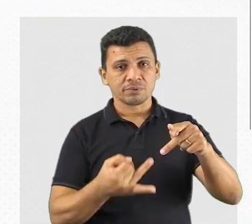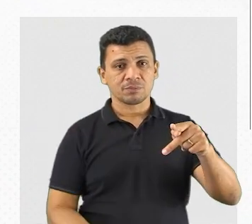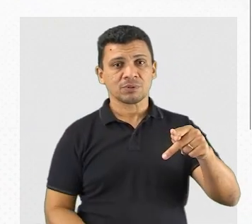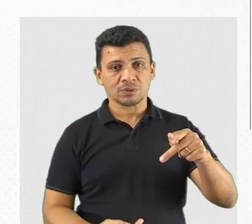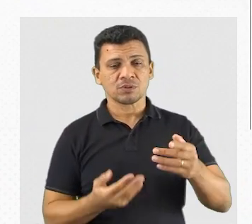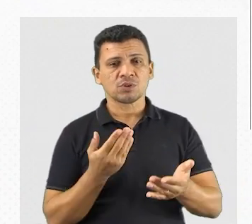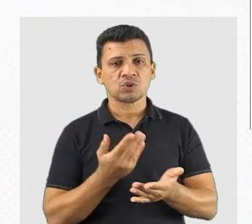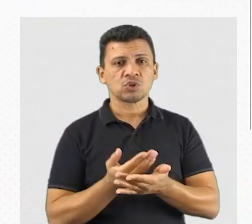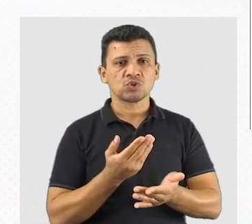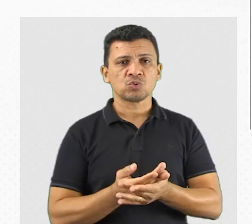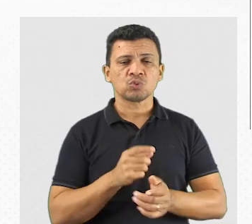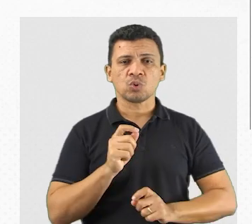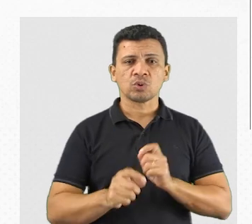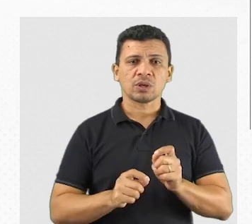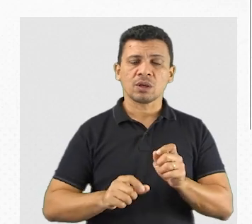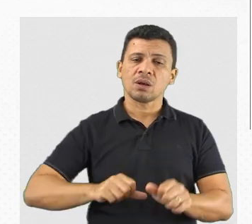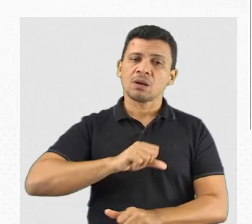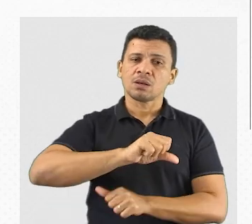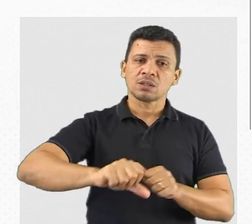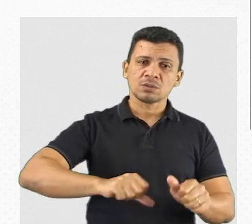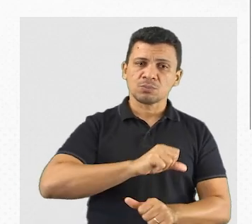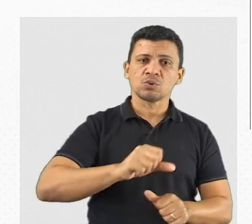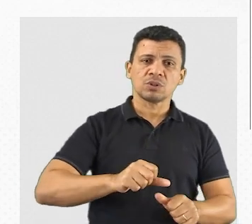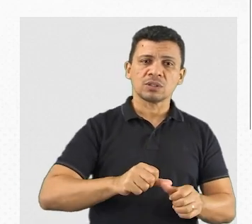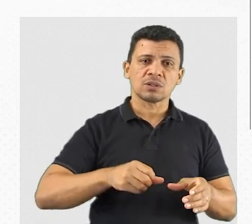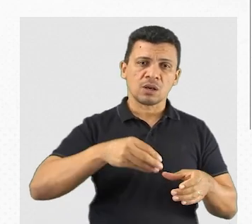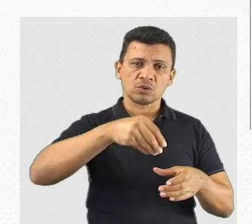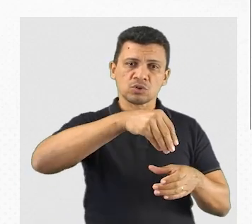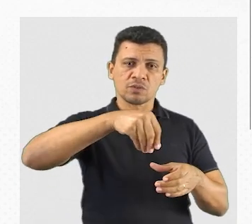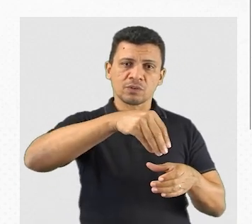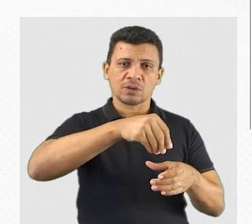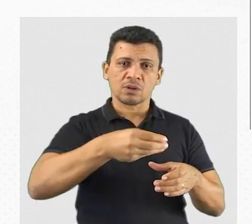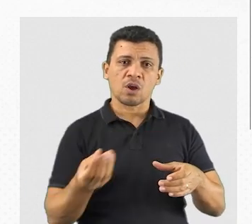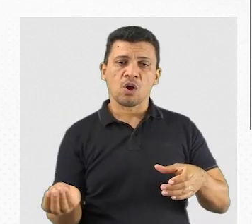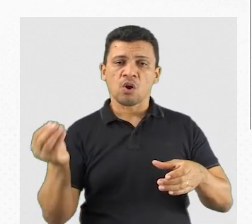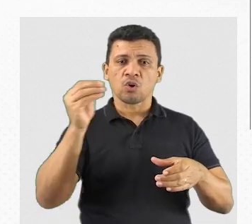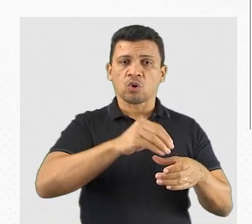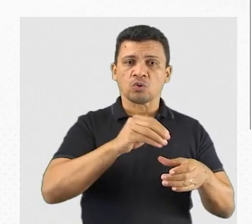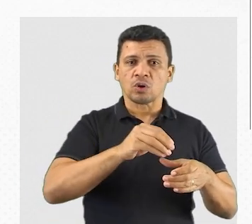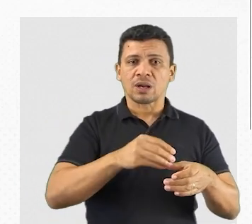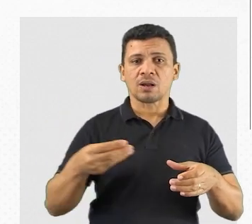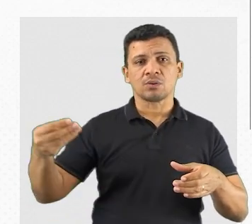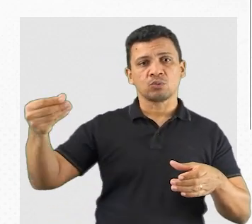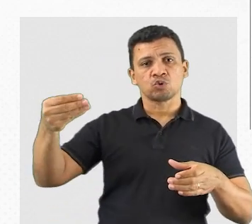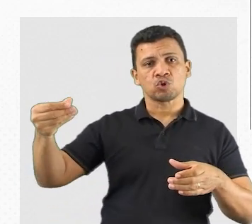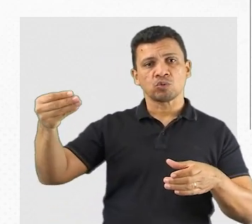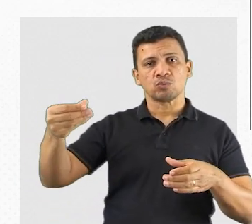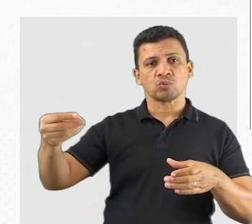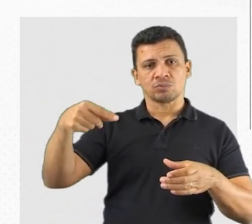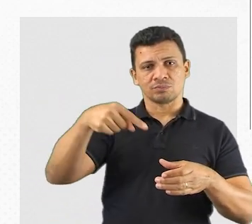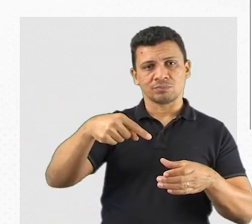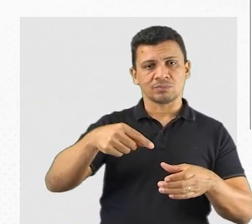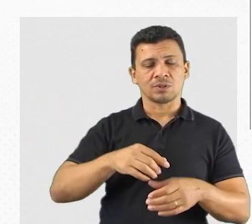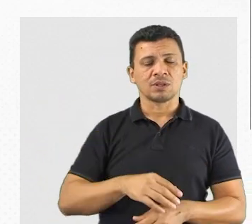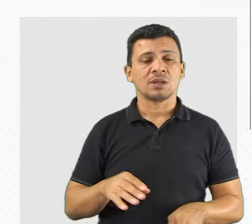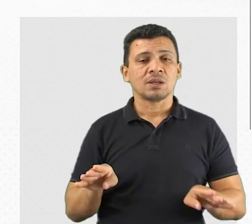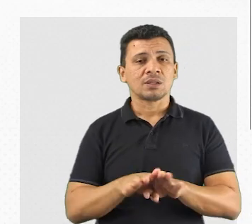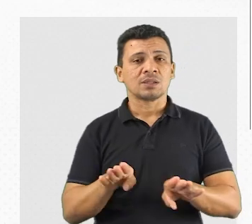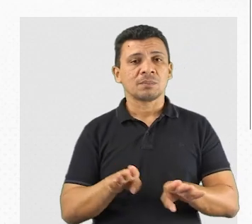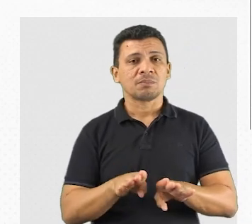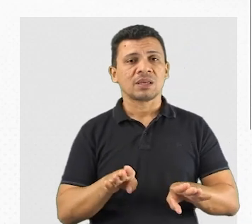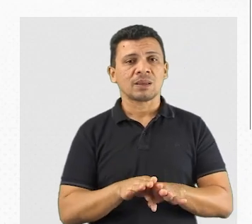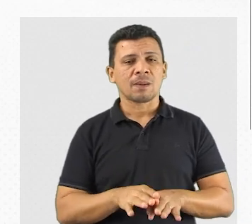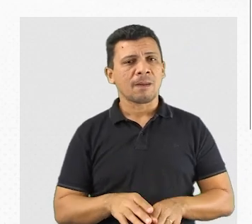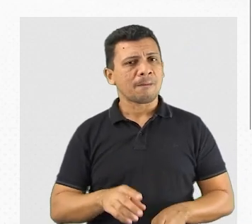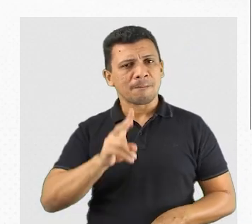elas estudam os efeitos, né, sofridos pelo solvente por adição de um soluto não volátil. E lembrando, tá, que quanto